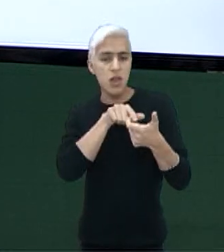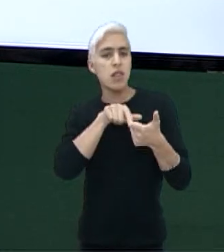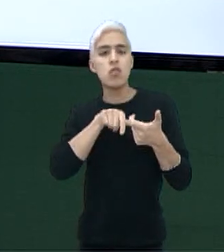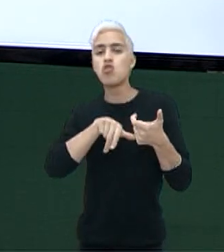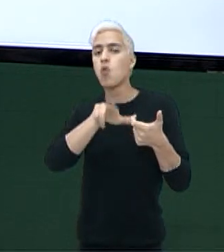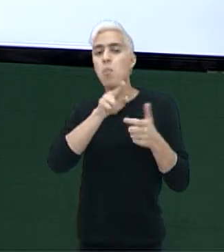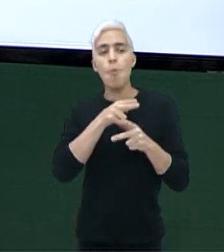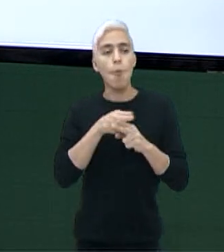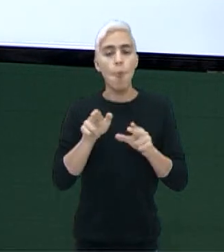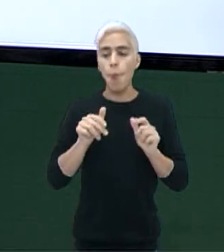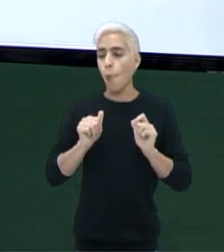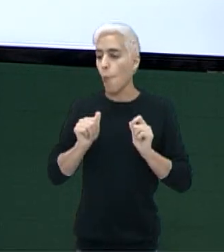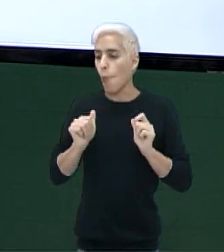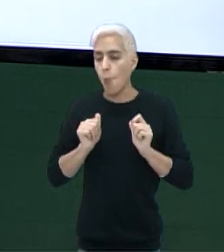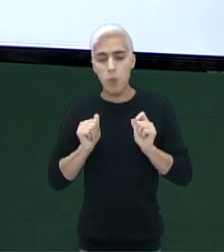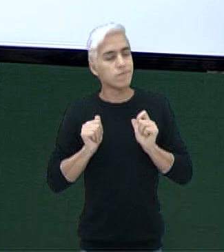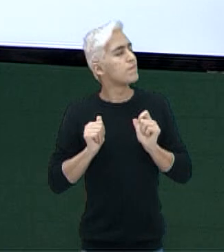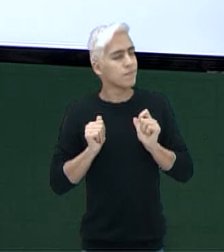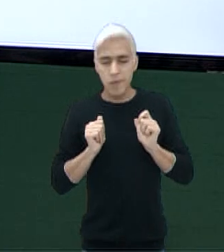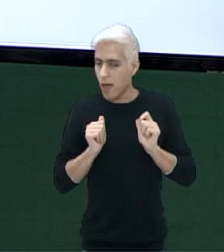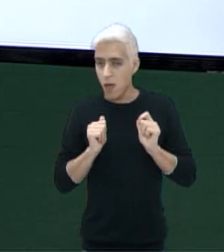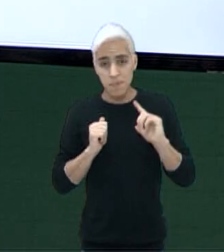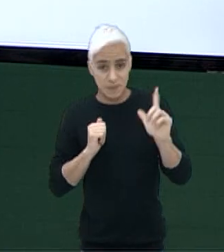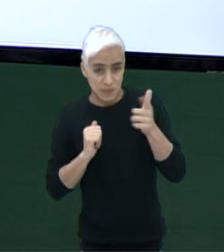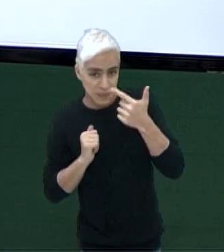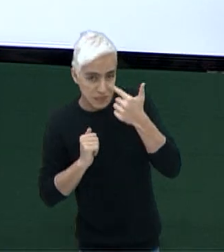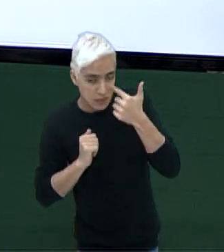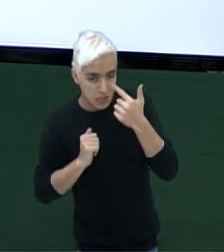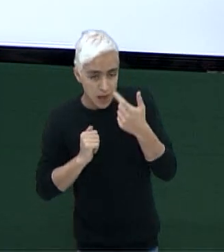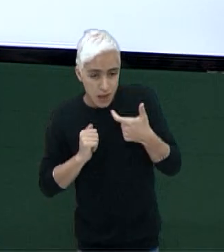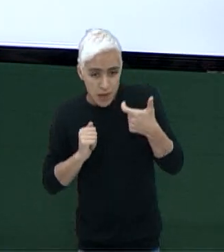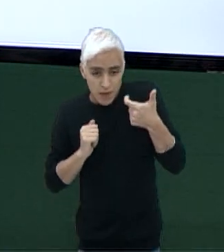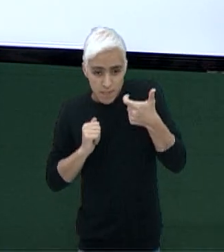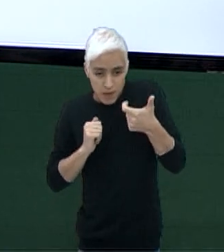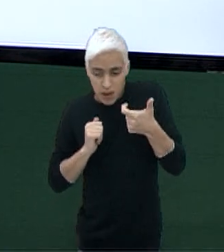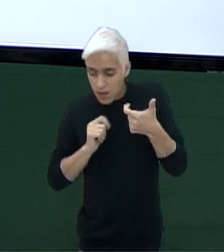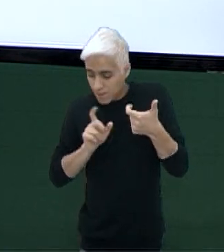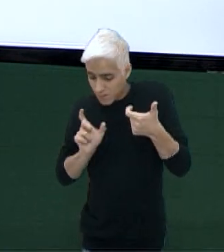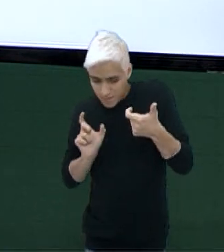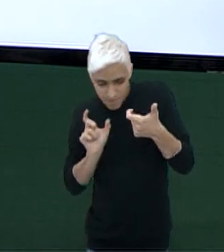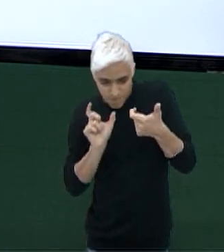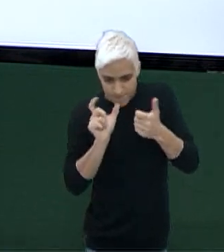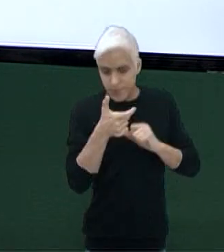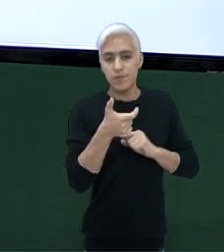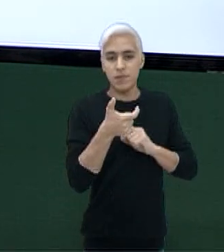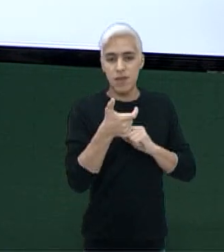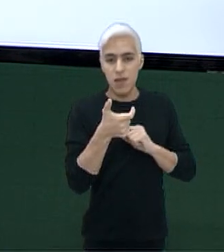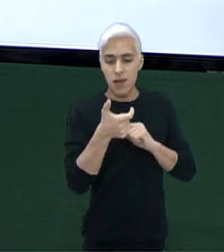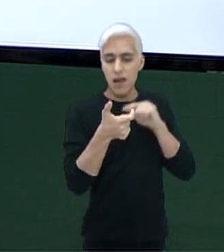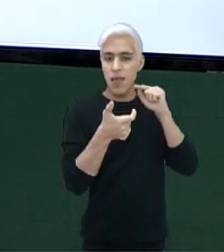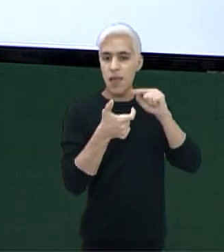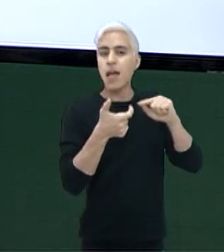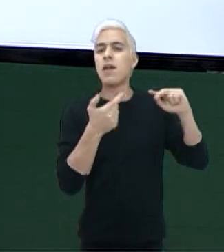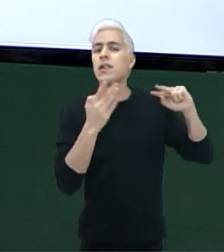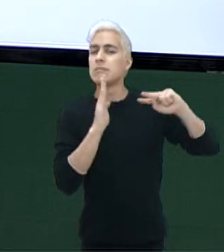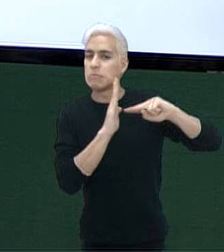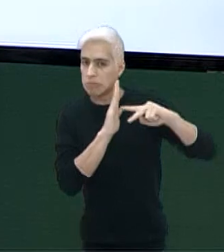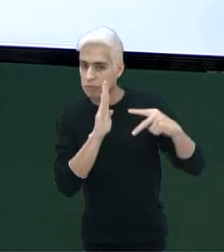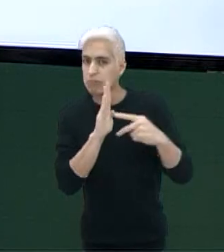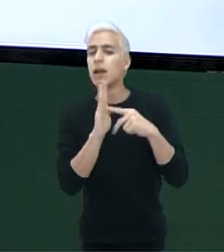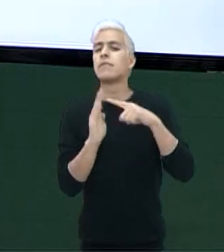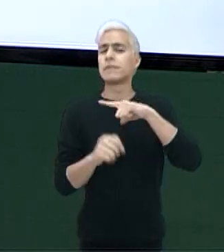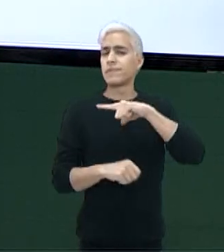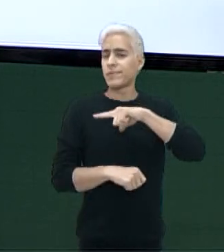nunca é neutra. Né? Então, às vezes, uma substituição de um termo por outro, ele significa muita